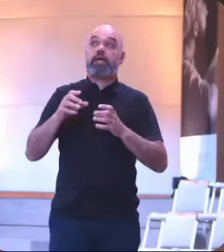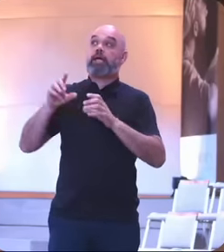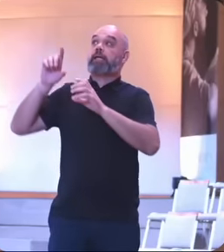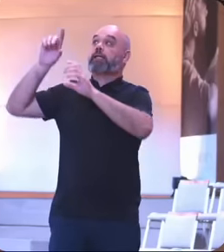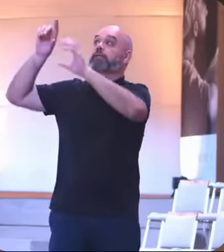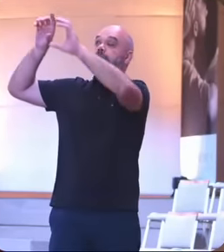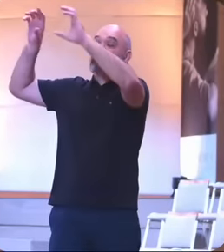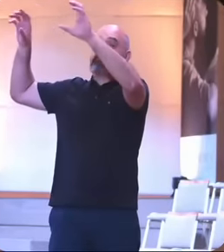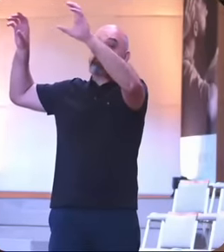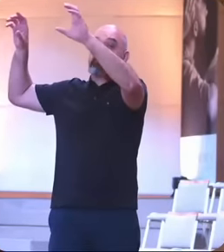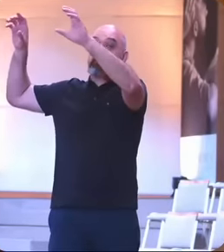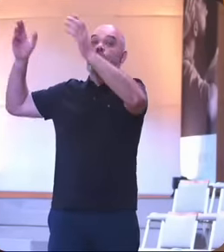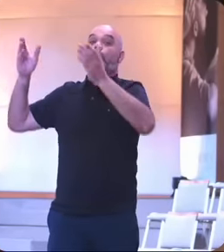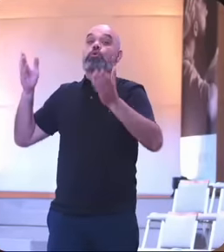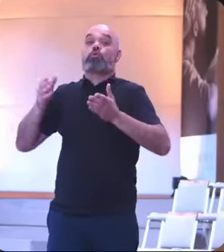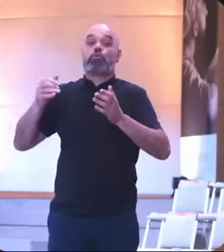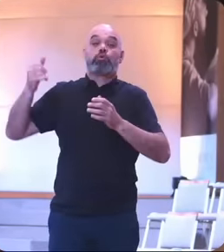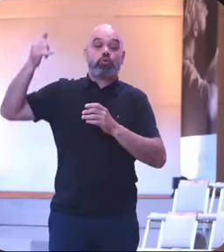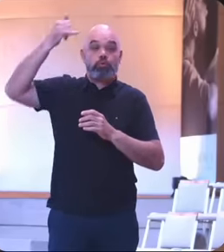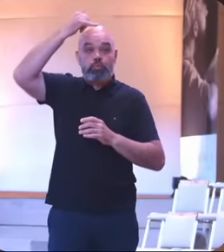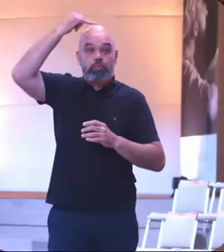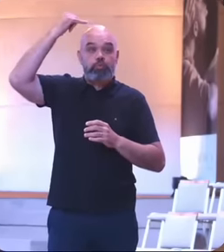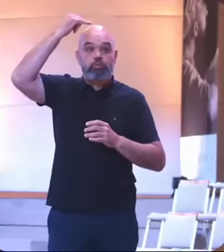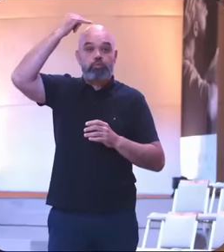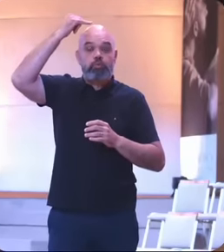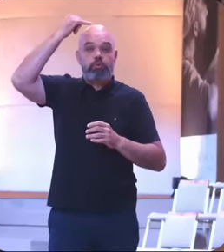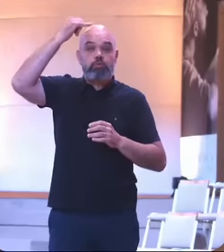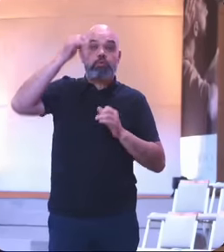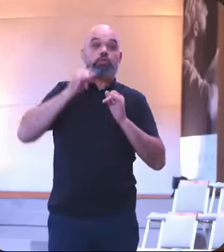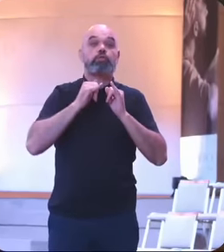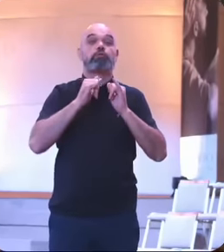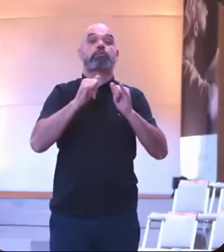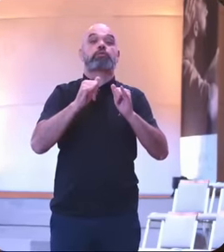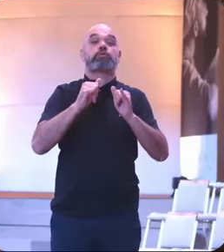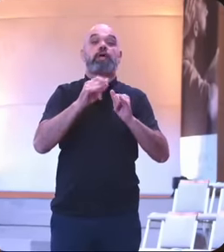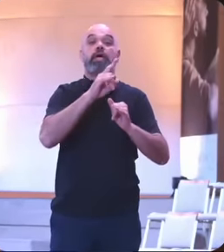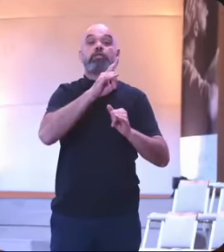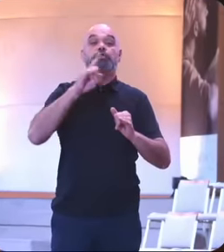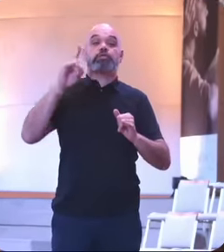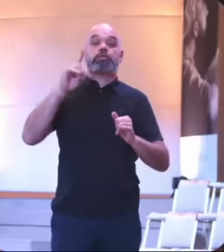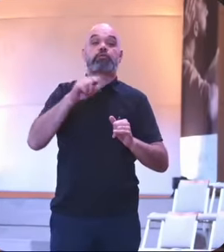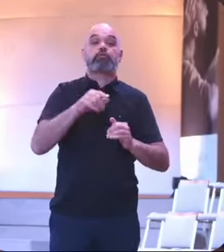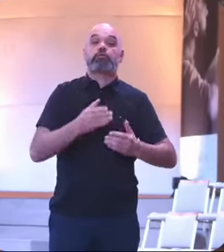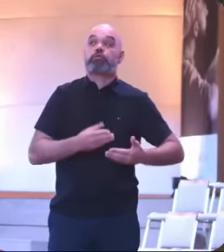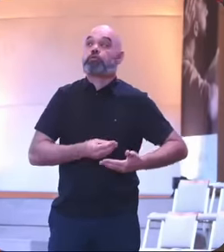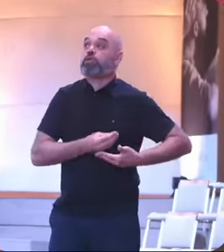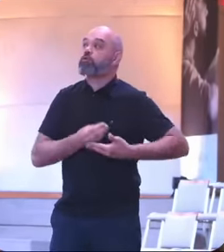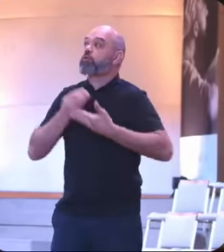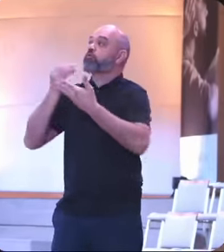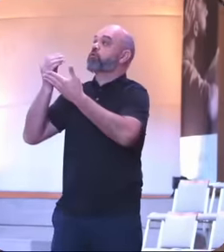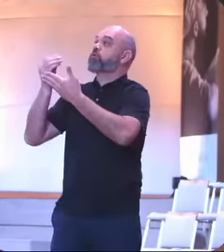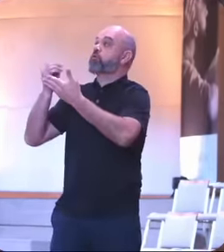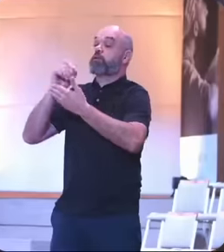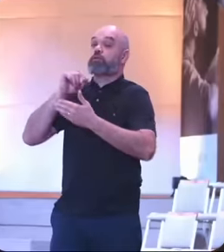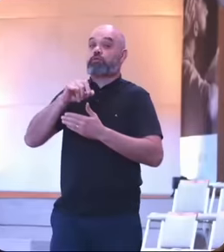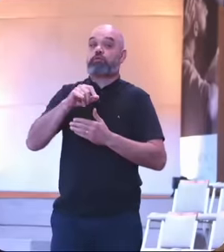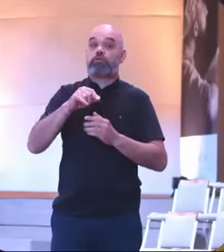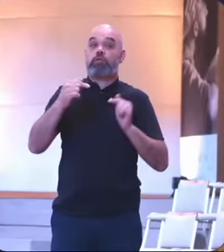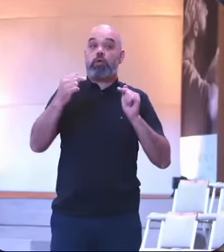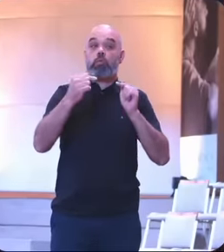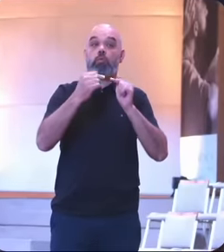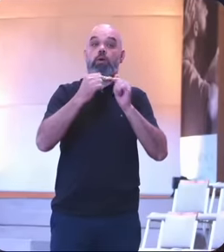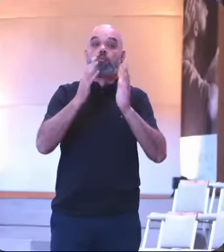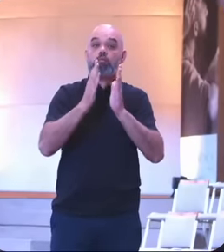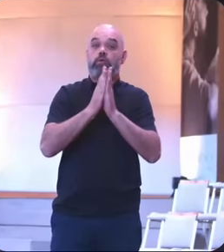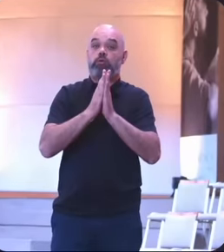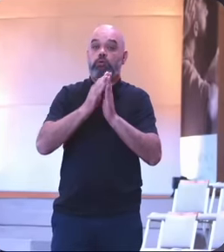está falando para você, é dia de você entregar sua vida para Jesus. Então, se você é o alvo de oração de alguém e